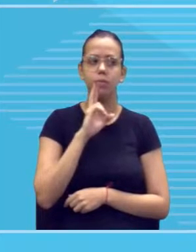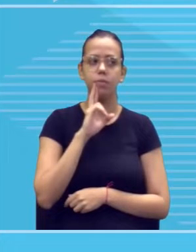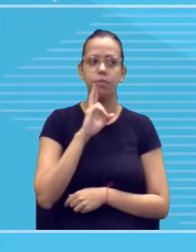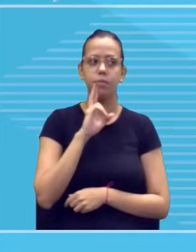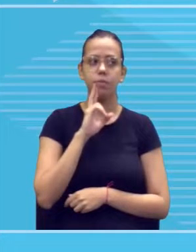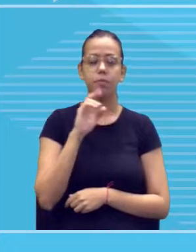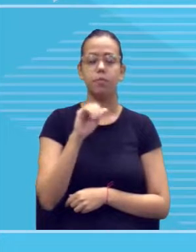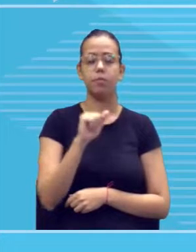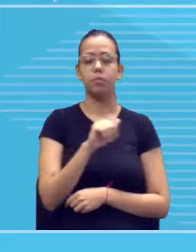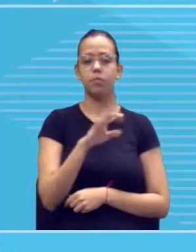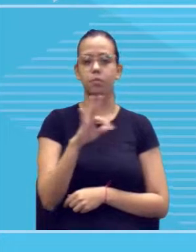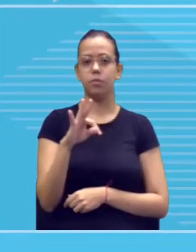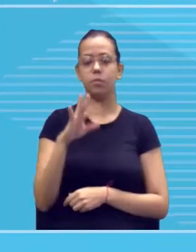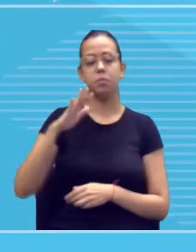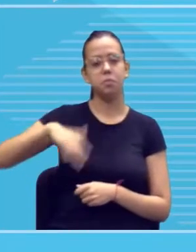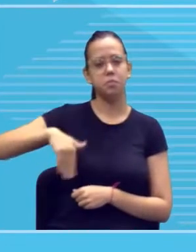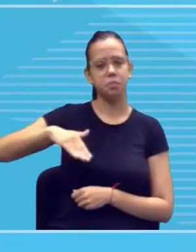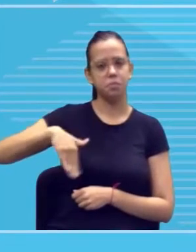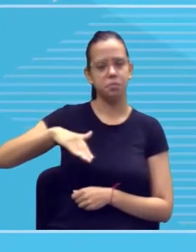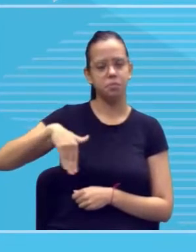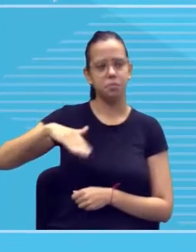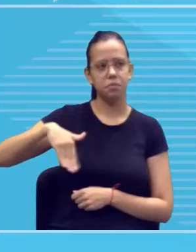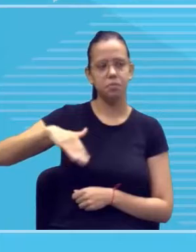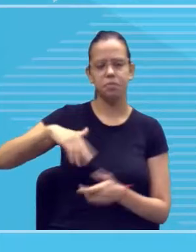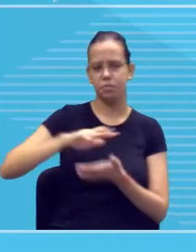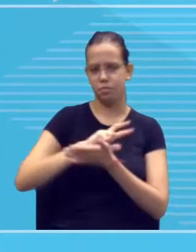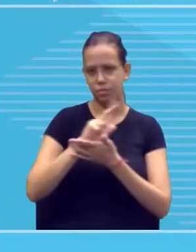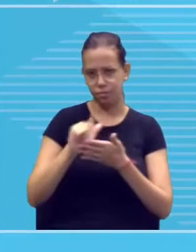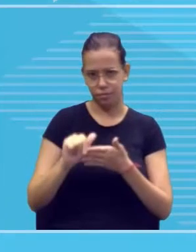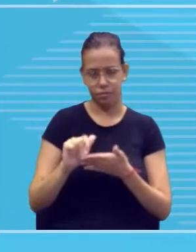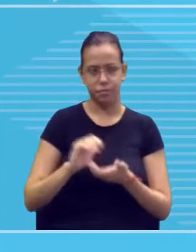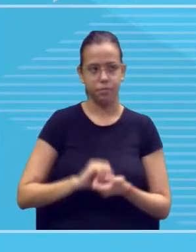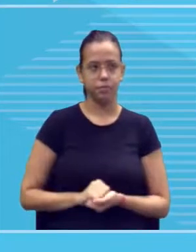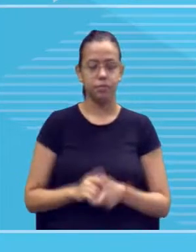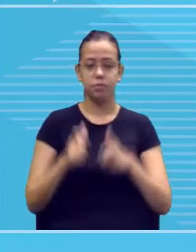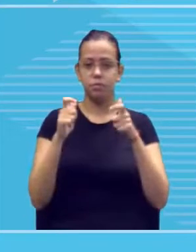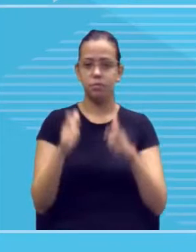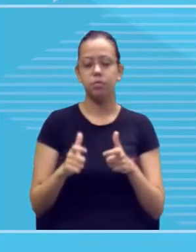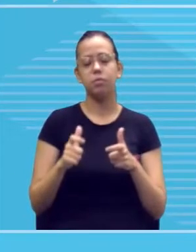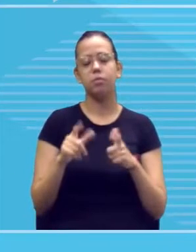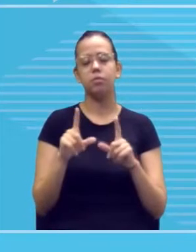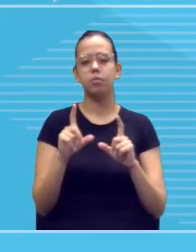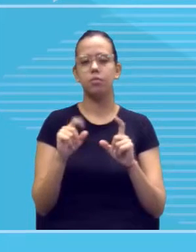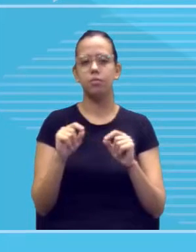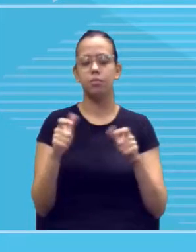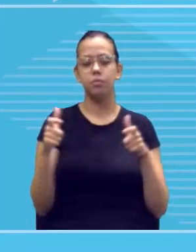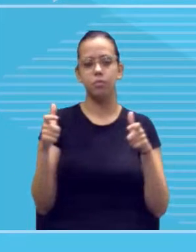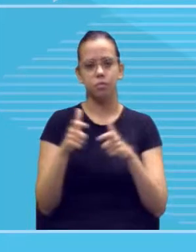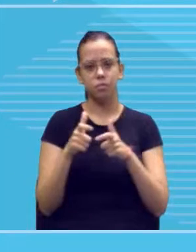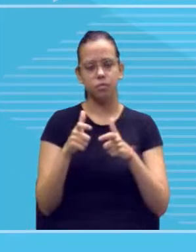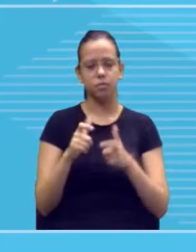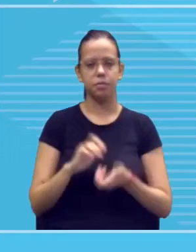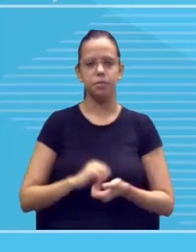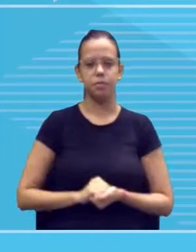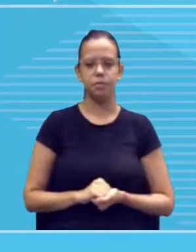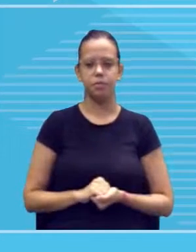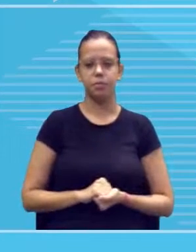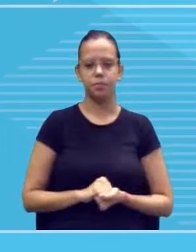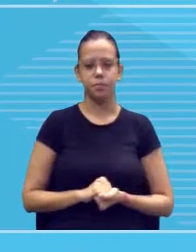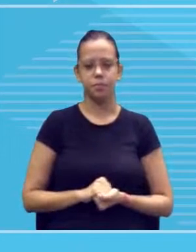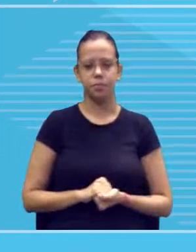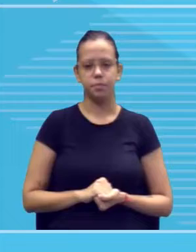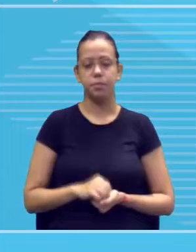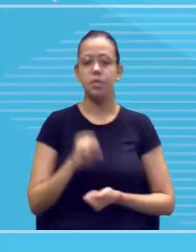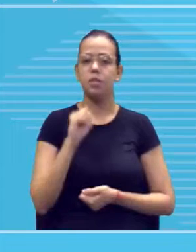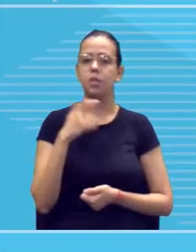na praia e por aí vai tá bom então o local relativamente pequeno tá pessoal mas